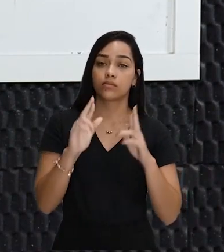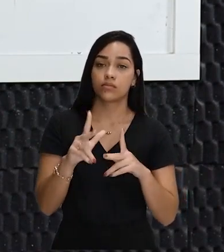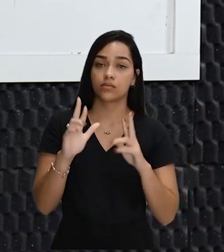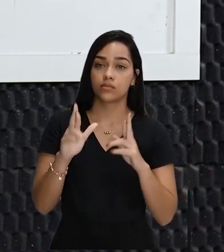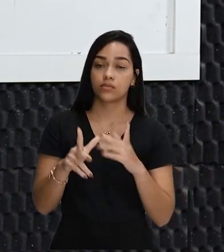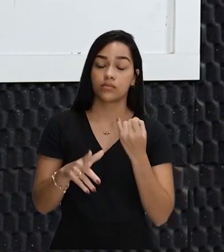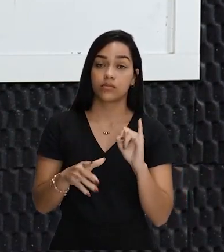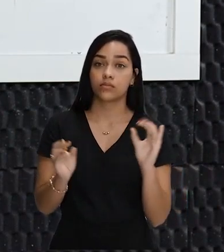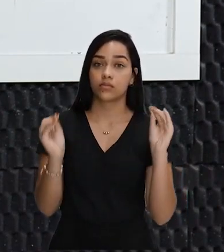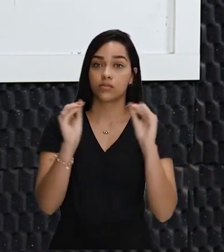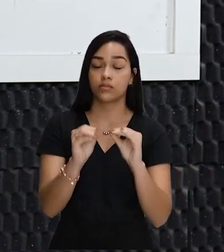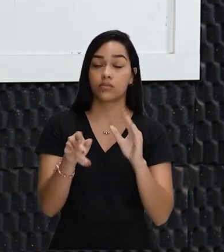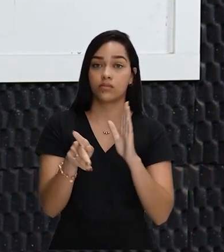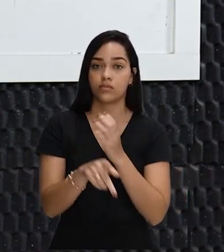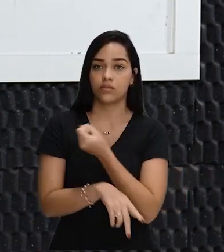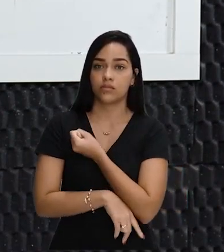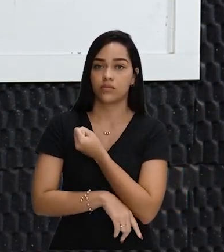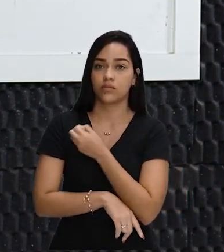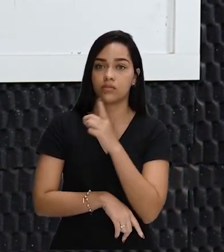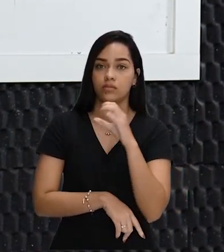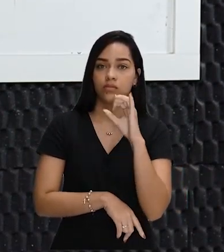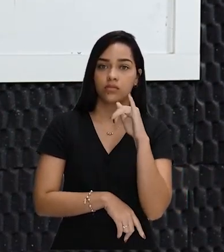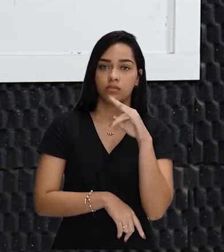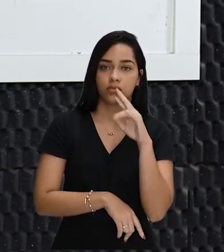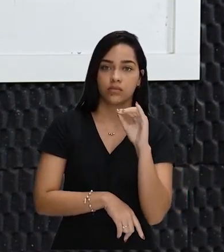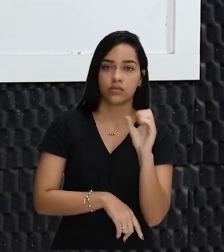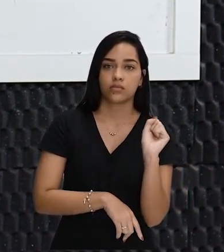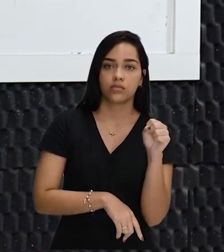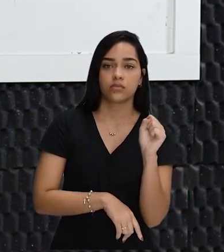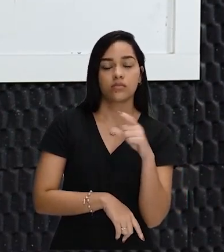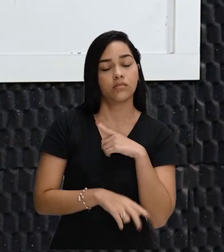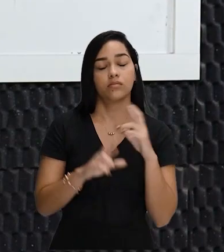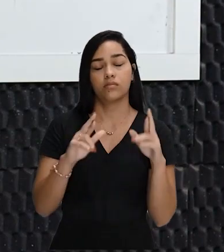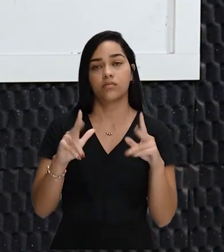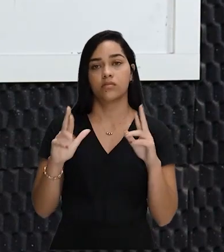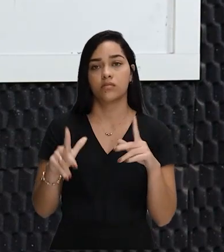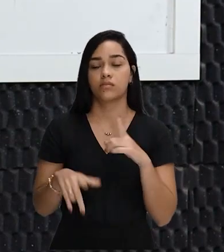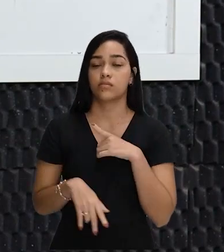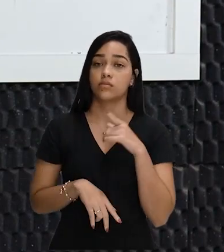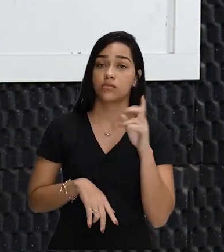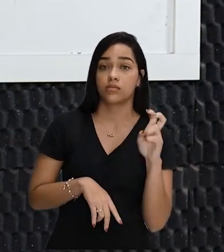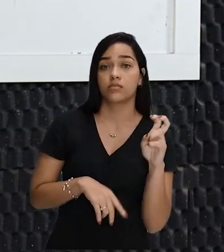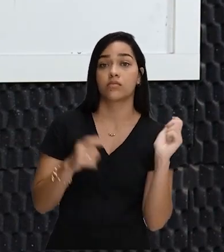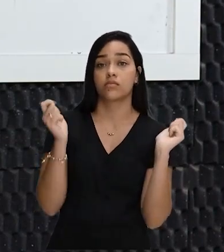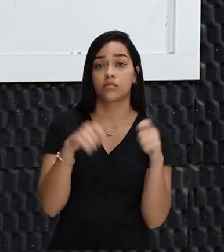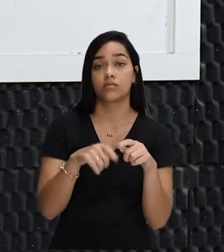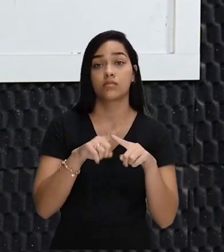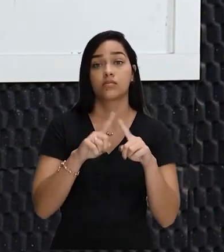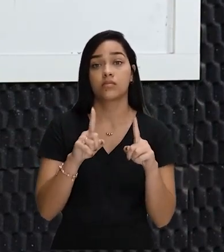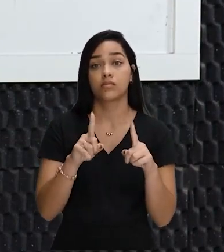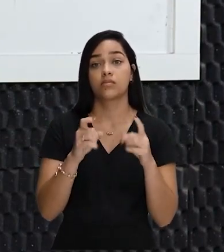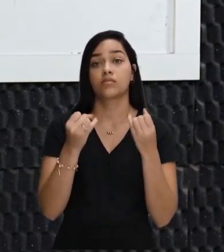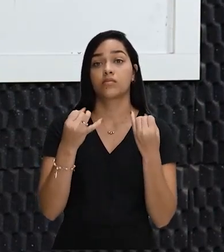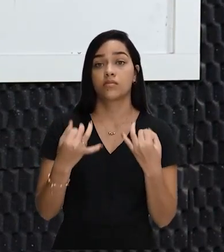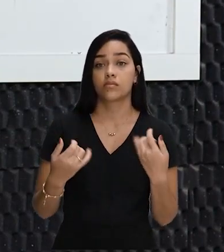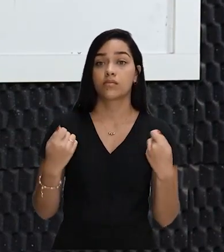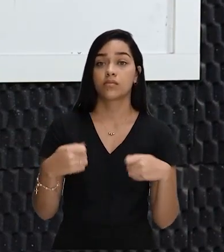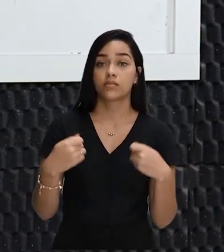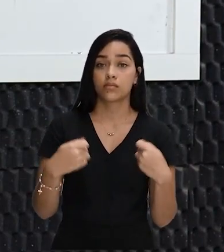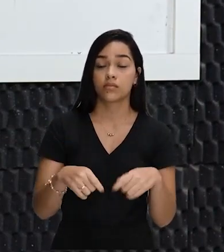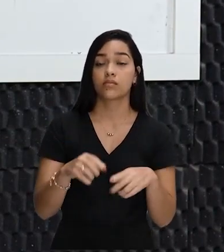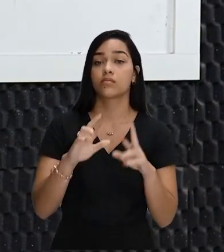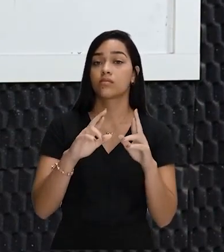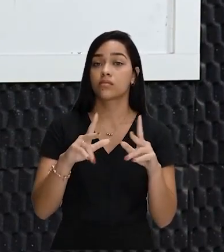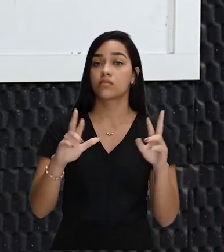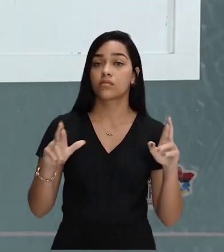se ele não falassem números distintos aí não aqui eu teria cinco possibilidades é que eu teria 5 Tá mas como ele falar que os algarismos